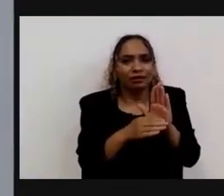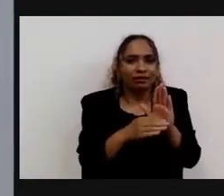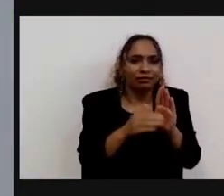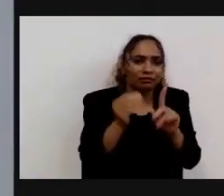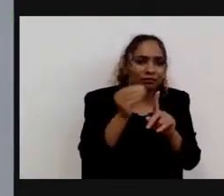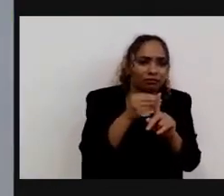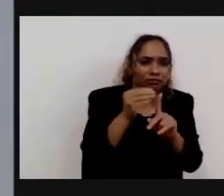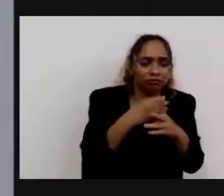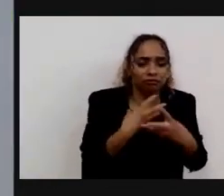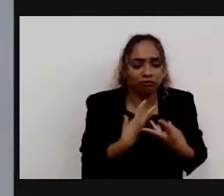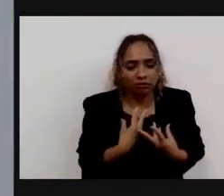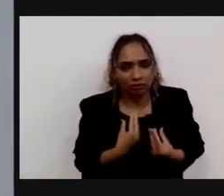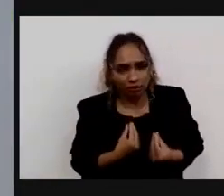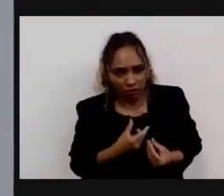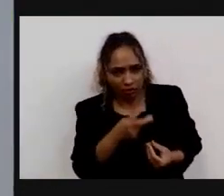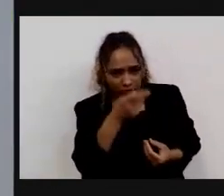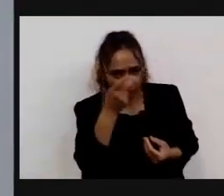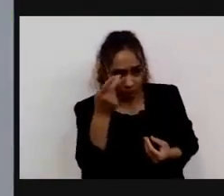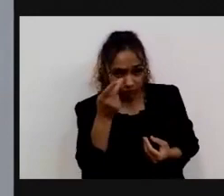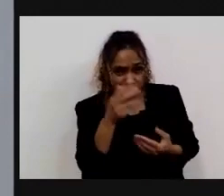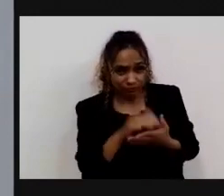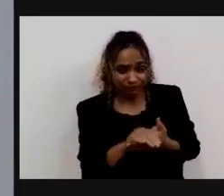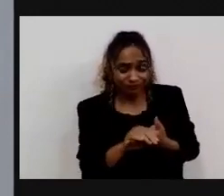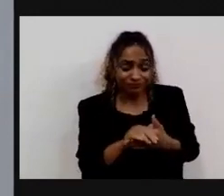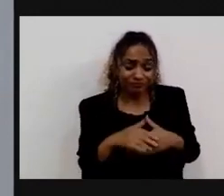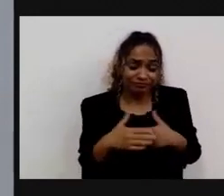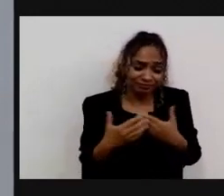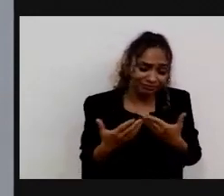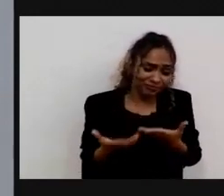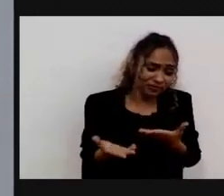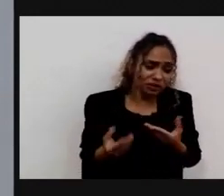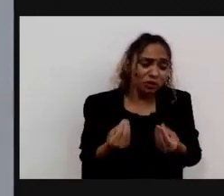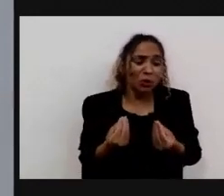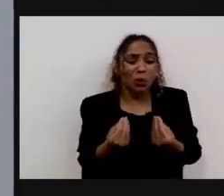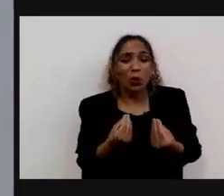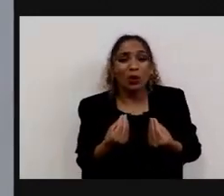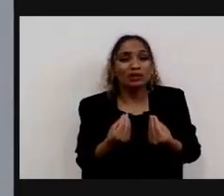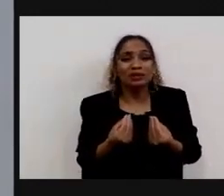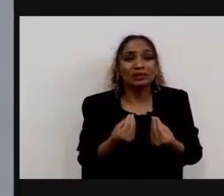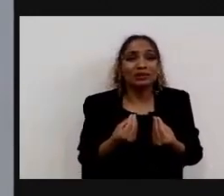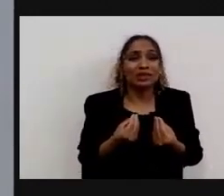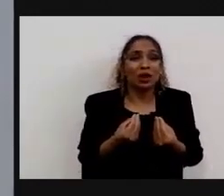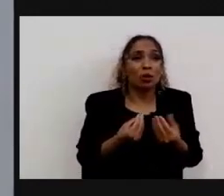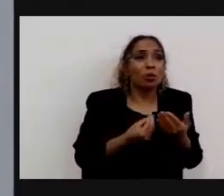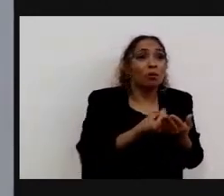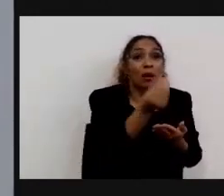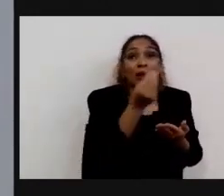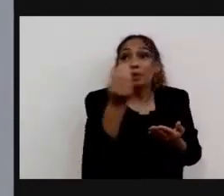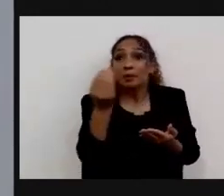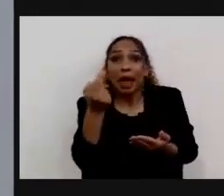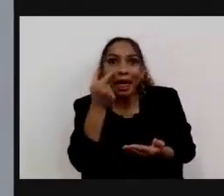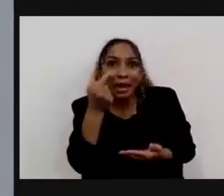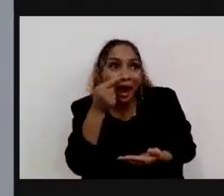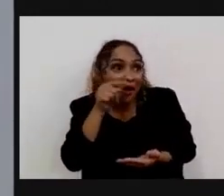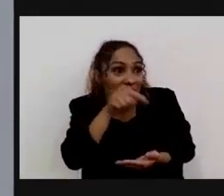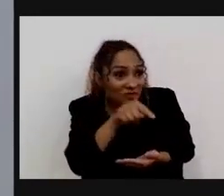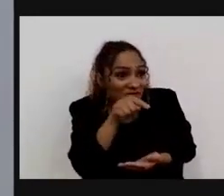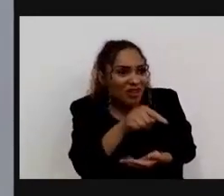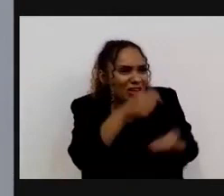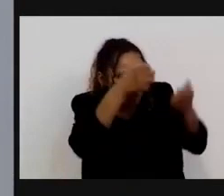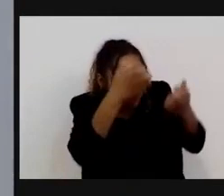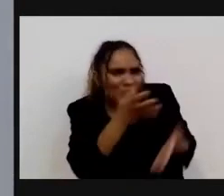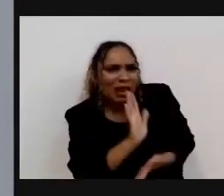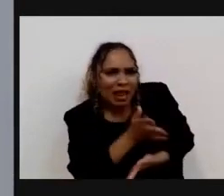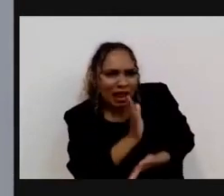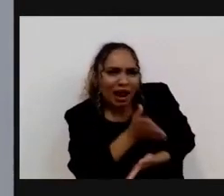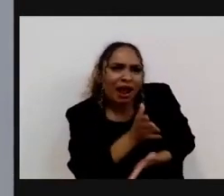né desengajador para as pessoas é quase que eu sai mandando para todo mundo assim ó tá vendo eu tô